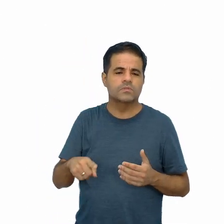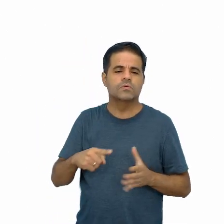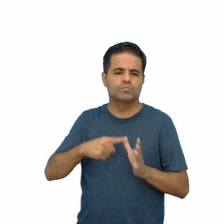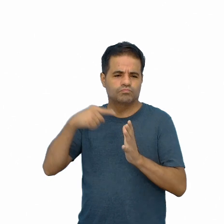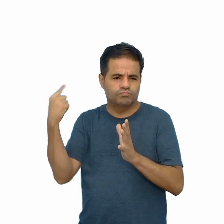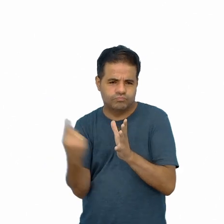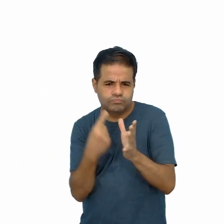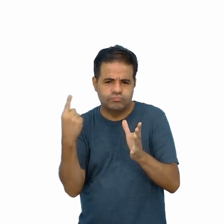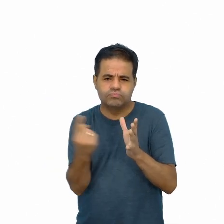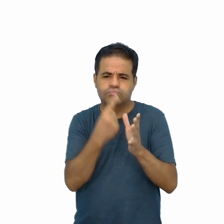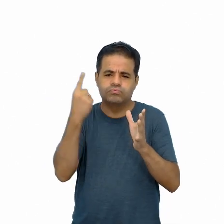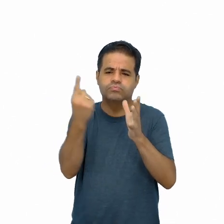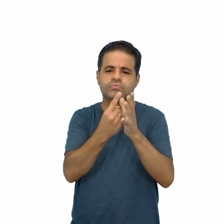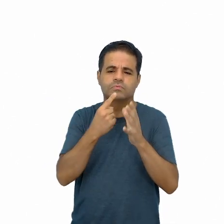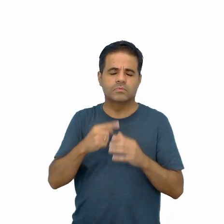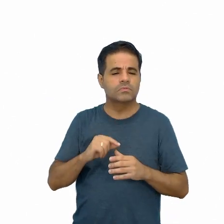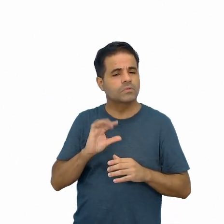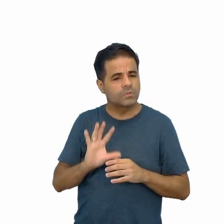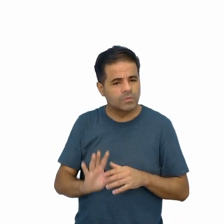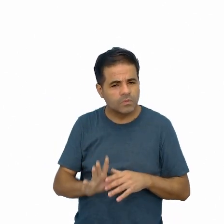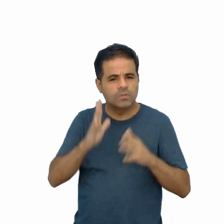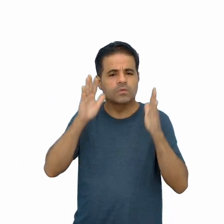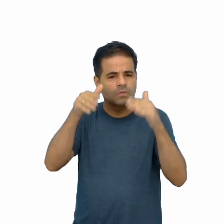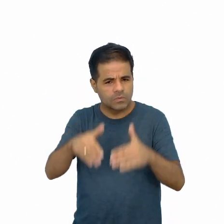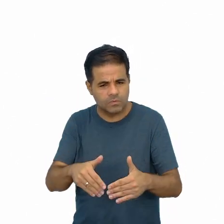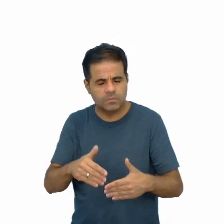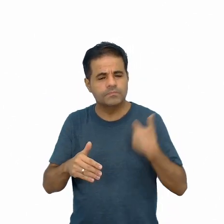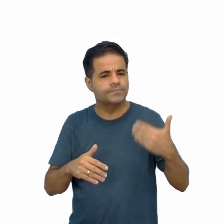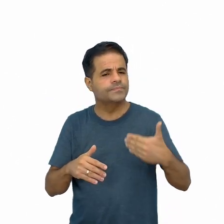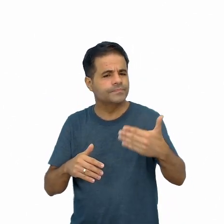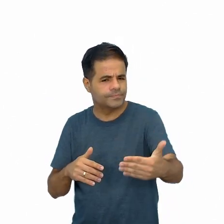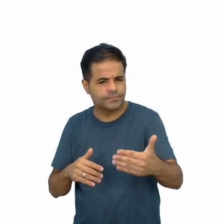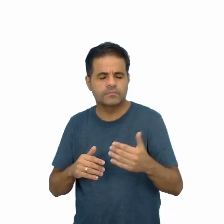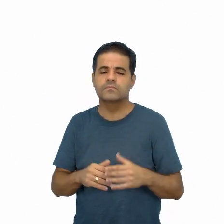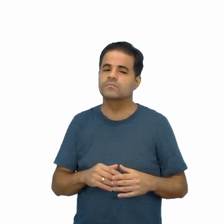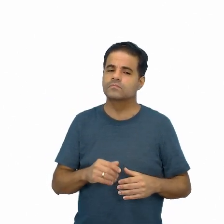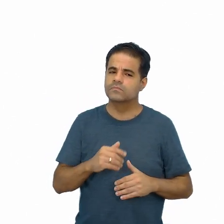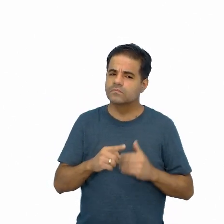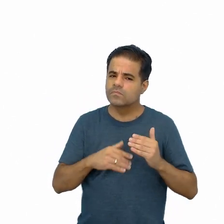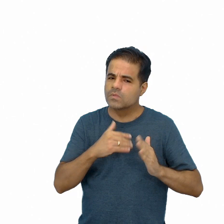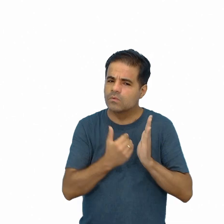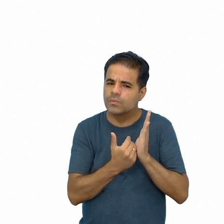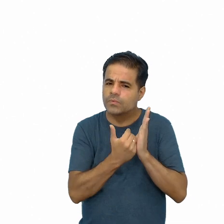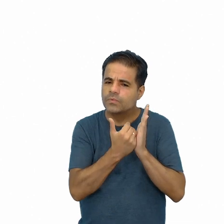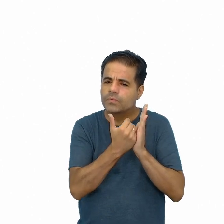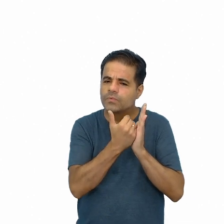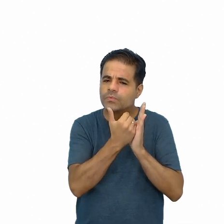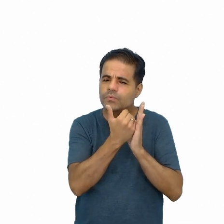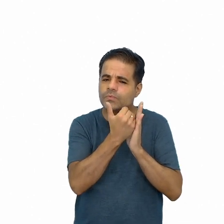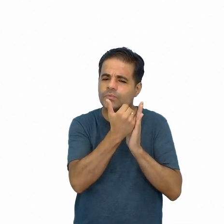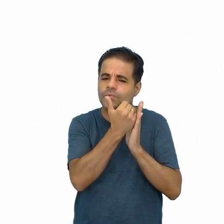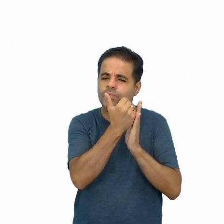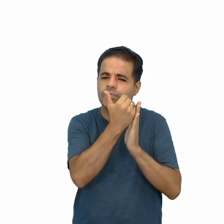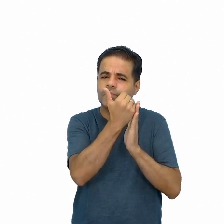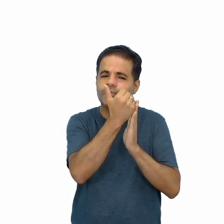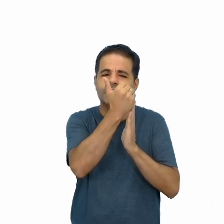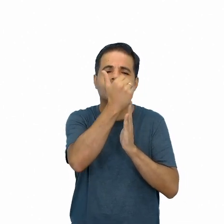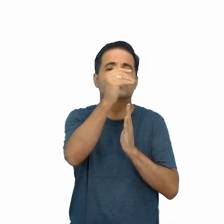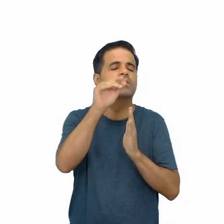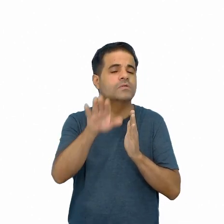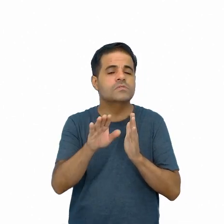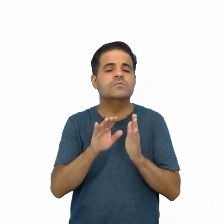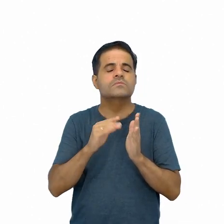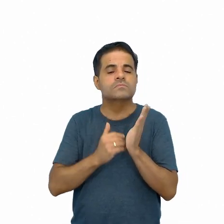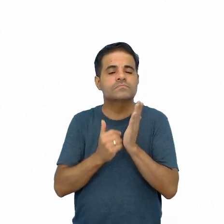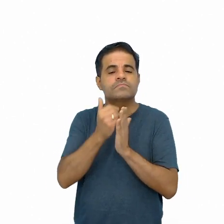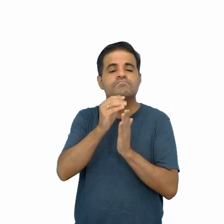ciclone, onde o raio dele vai aumentando conforme vai subindo aí verticalmente. Então, inicialmente